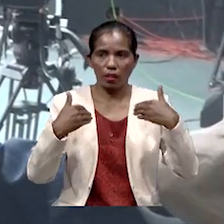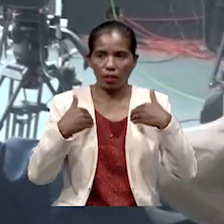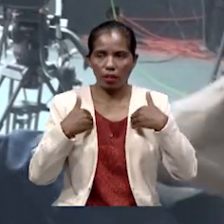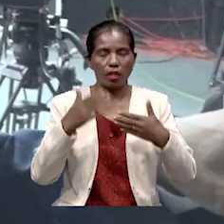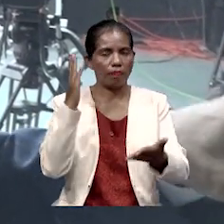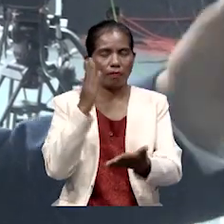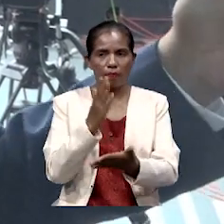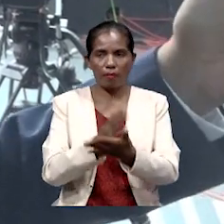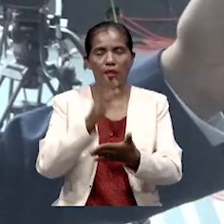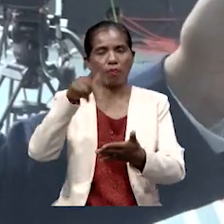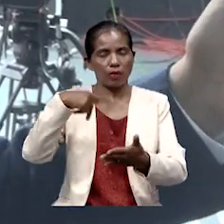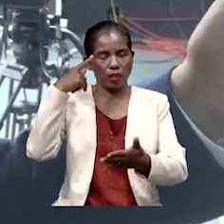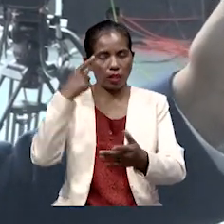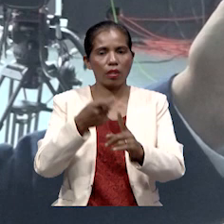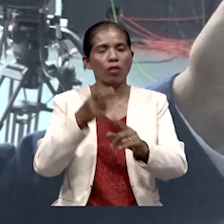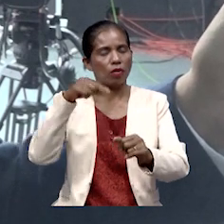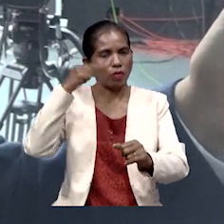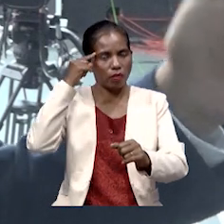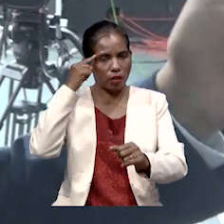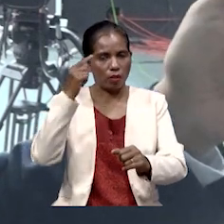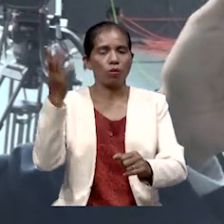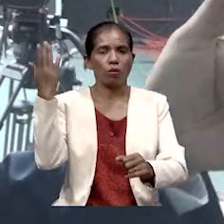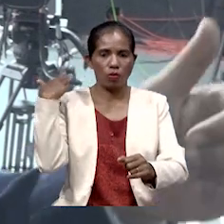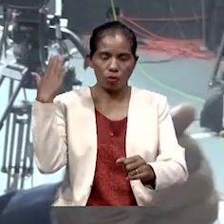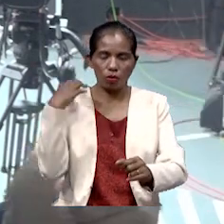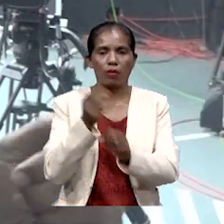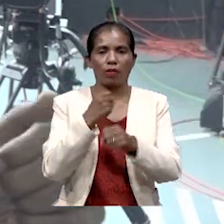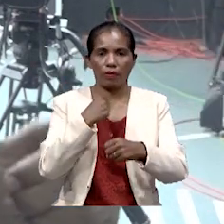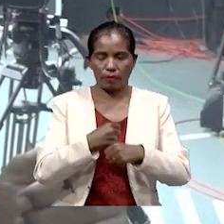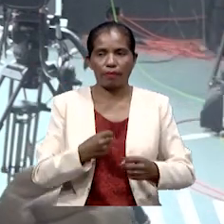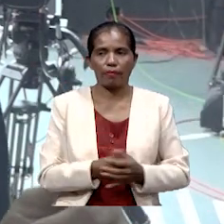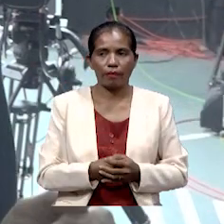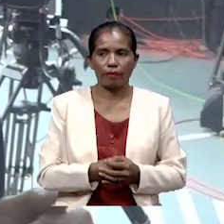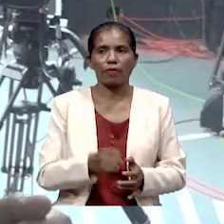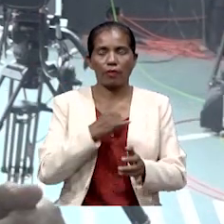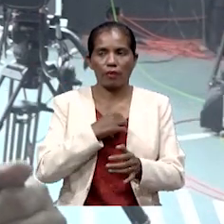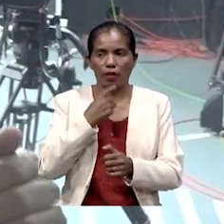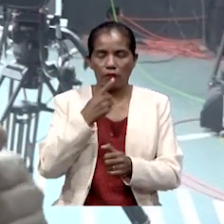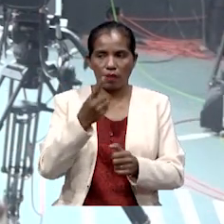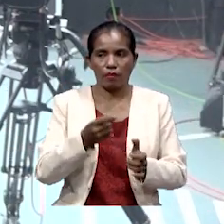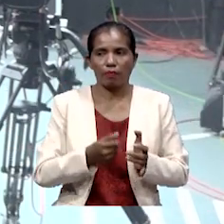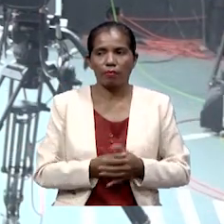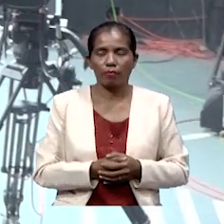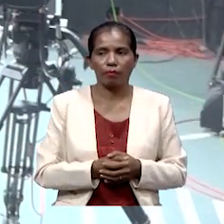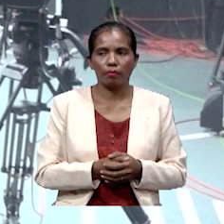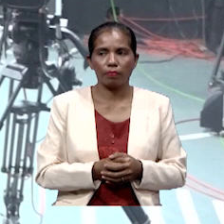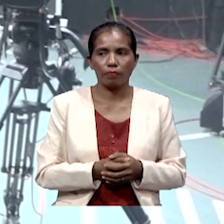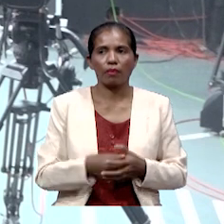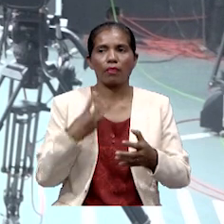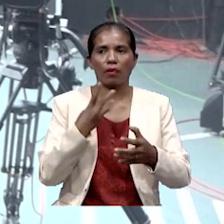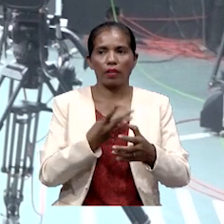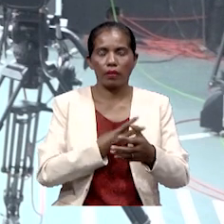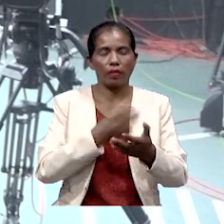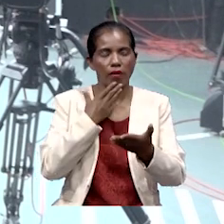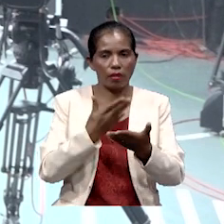hakoto política e da nave governo e da koto halo, nave a dean kata ka ita sucessos